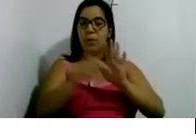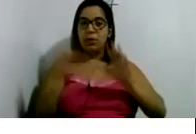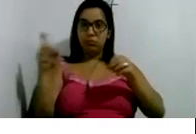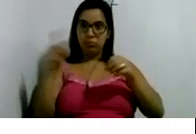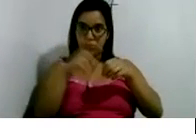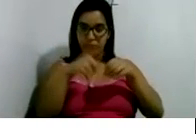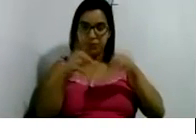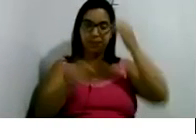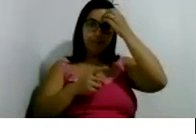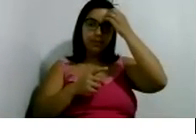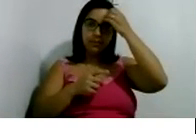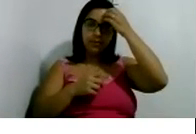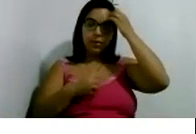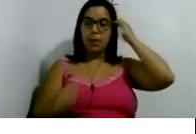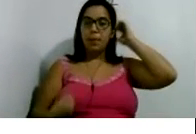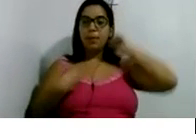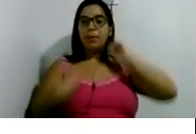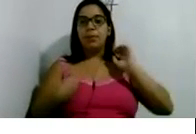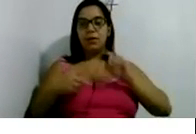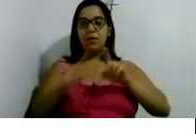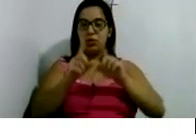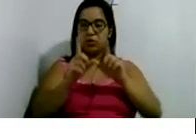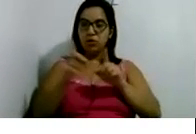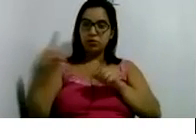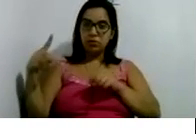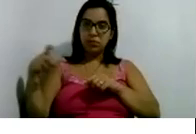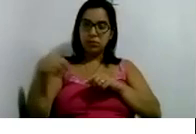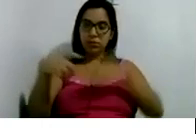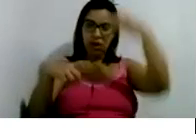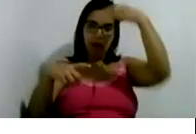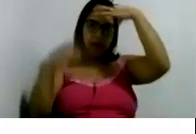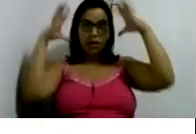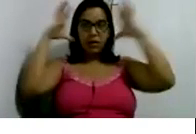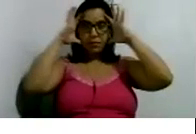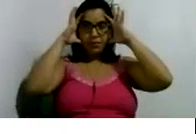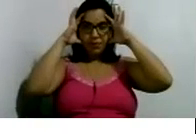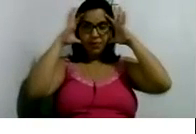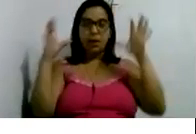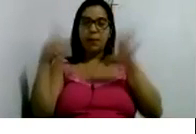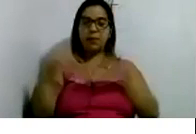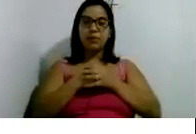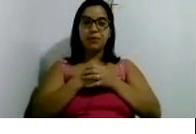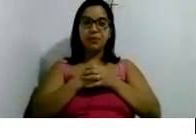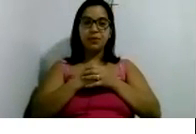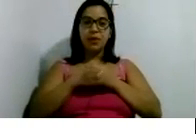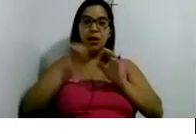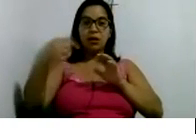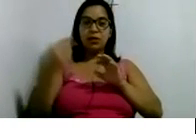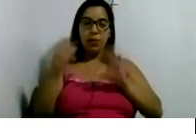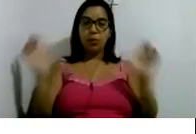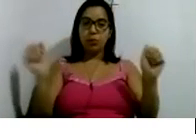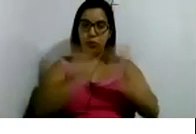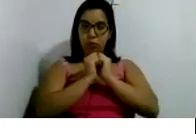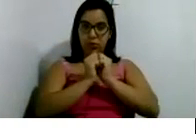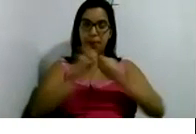Fica localizado na porção anterior da cabeça. Então, depois disso, a gente tem a fusão da